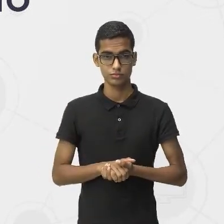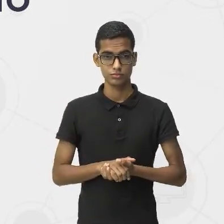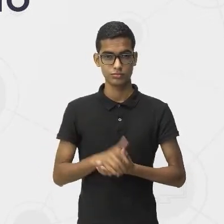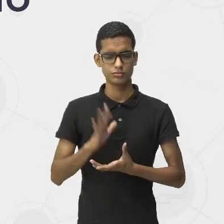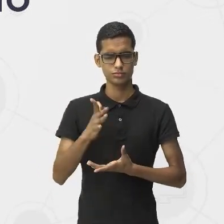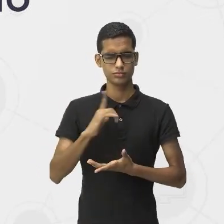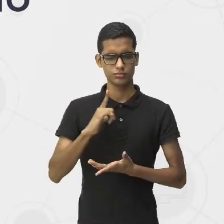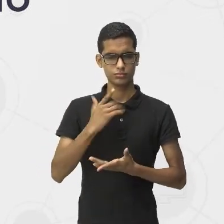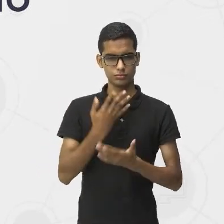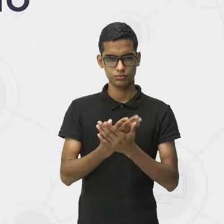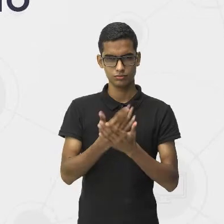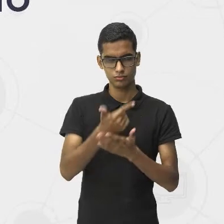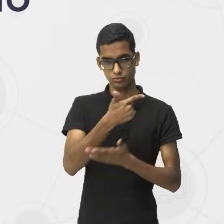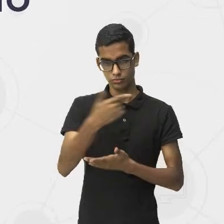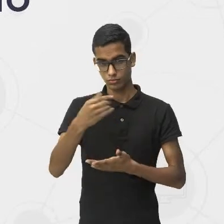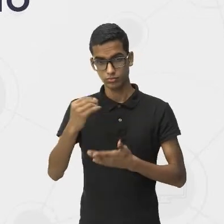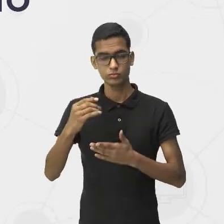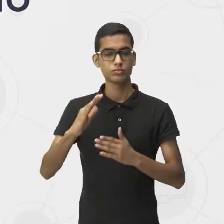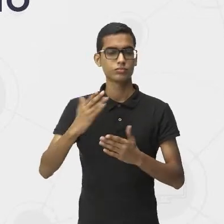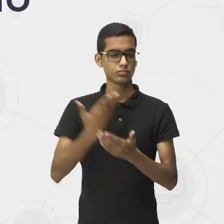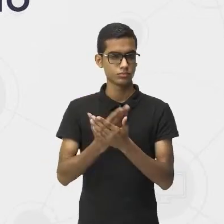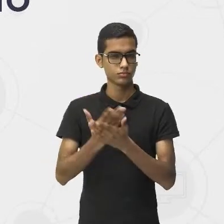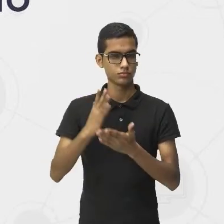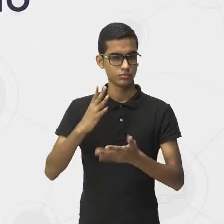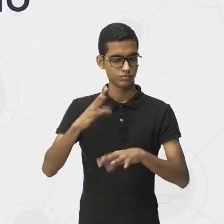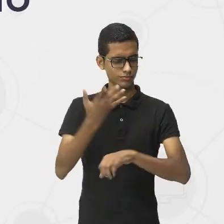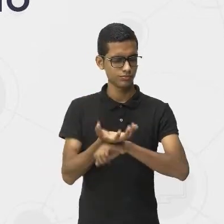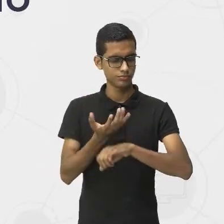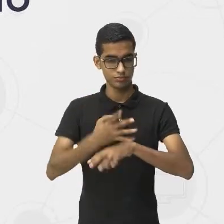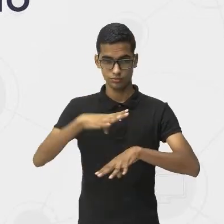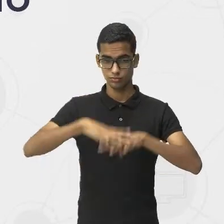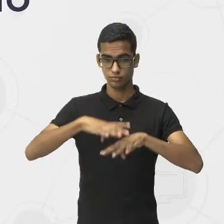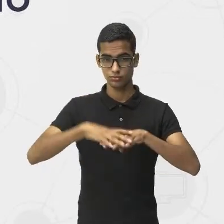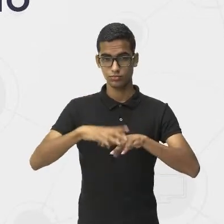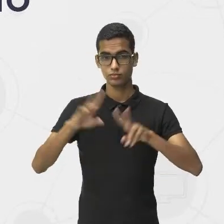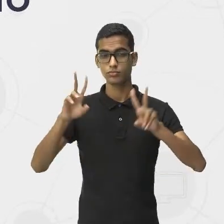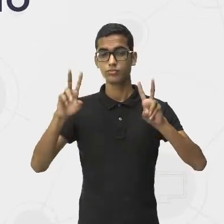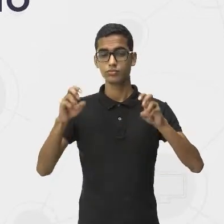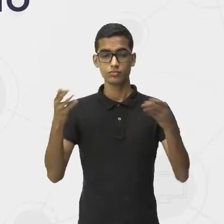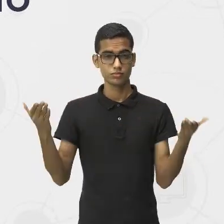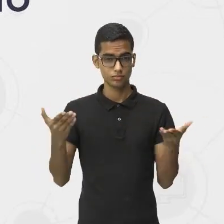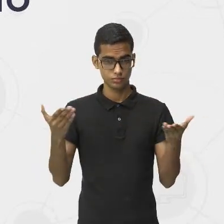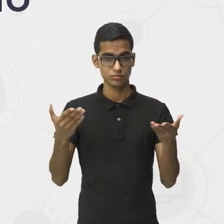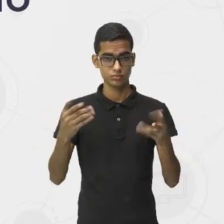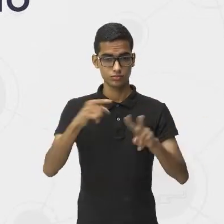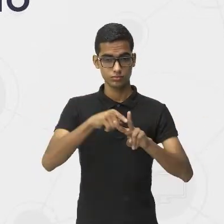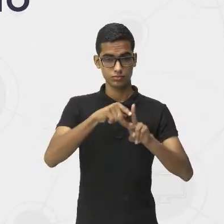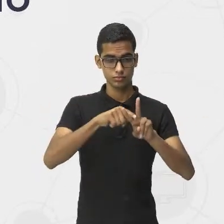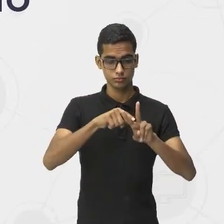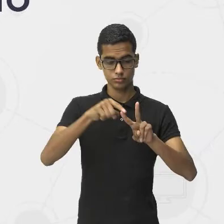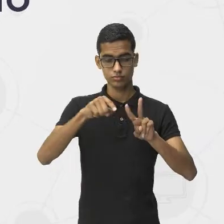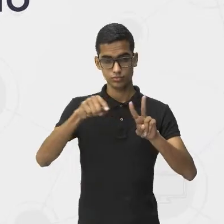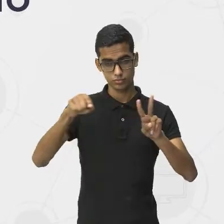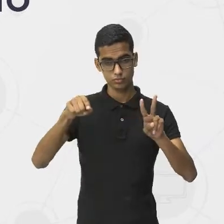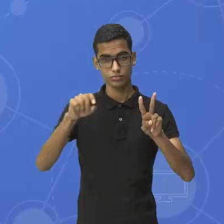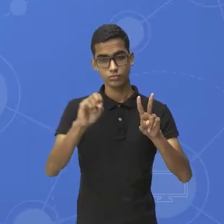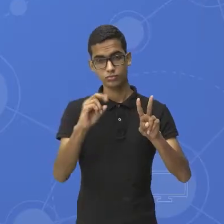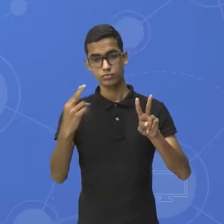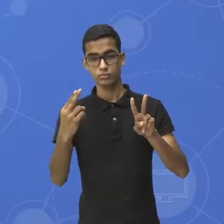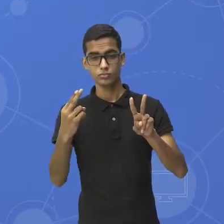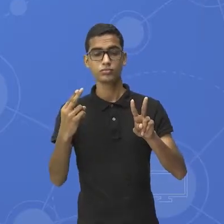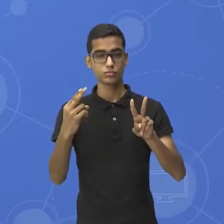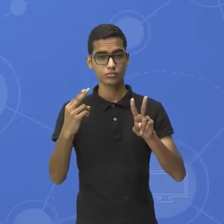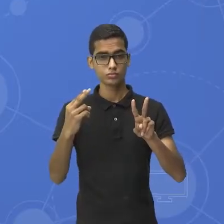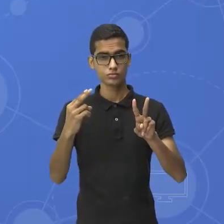200 aulas de matemática, né? E o conteúdo é raízes ou zeros da função, tá